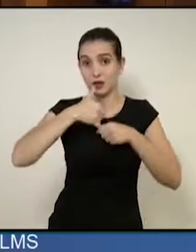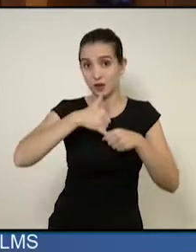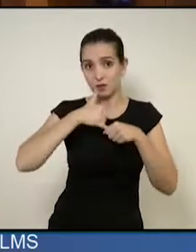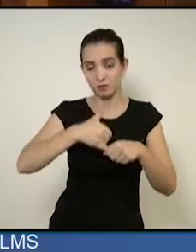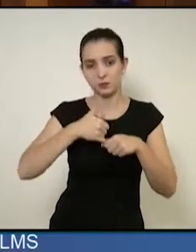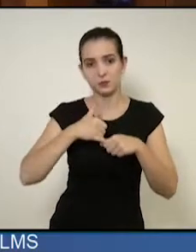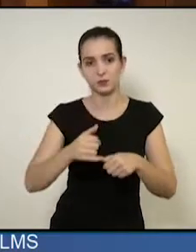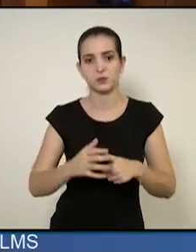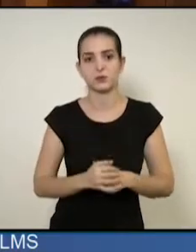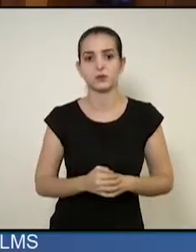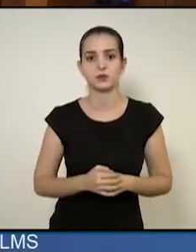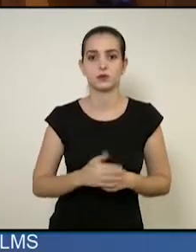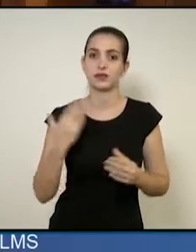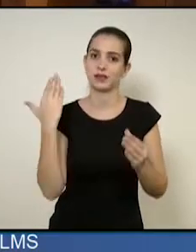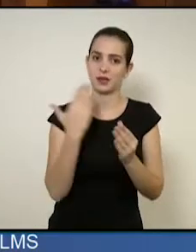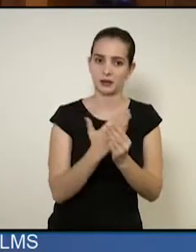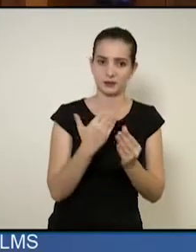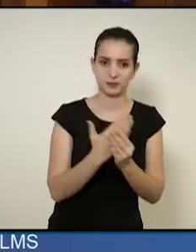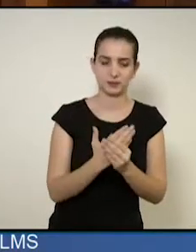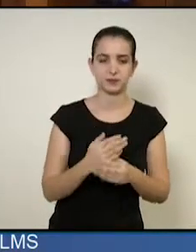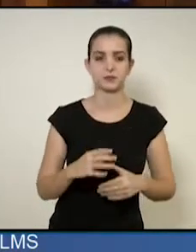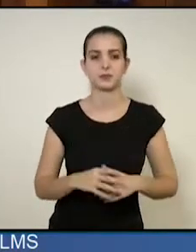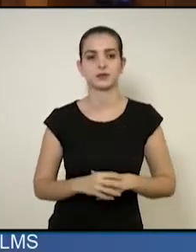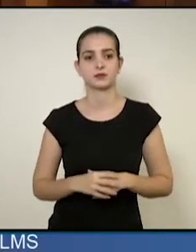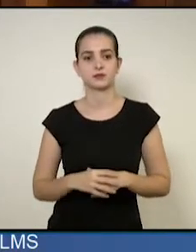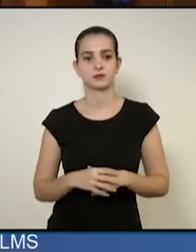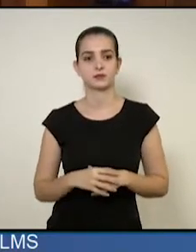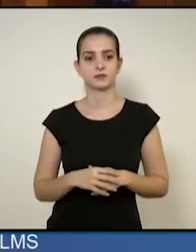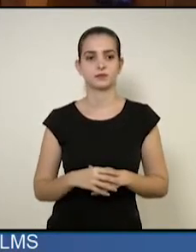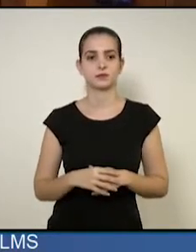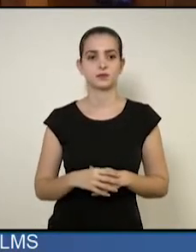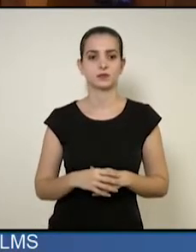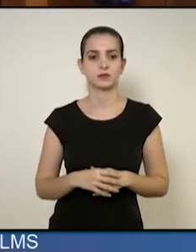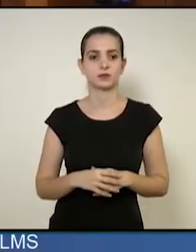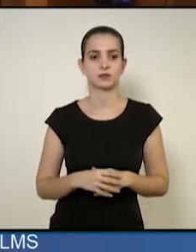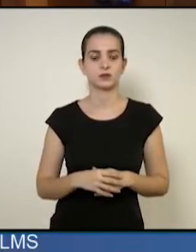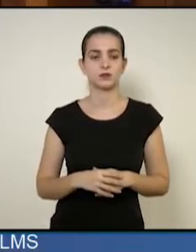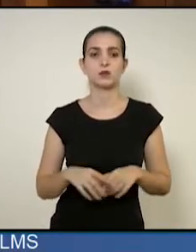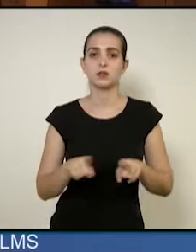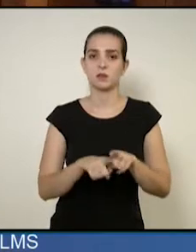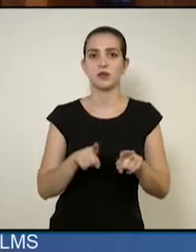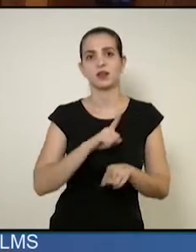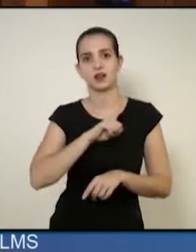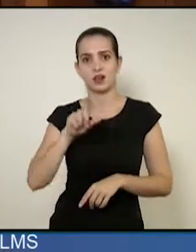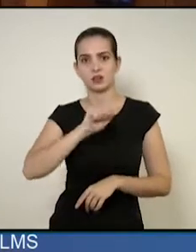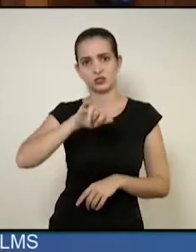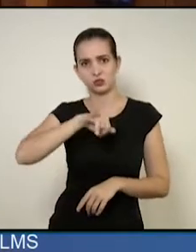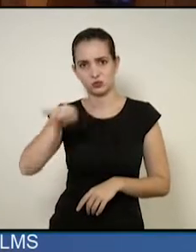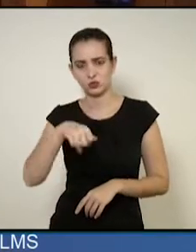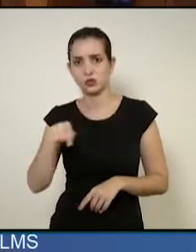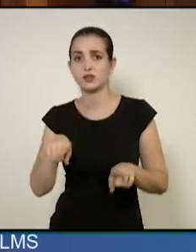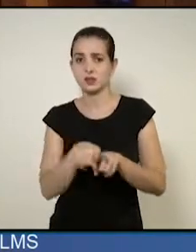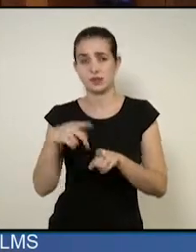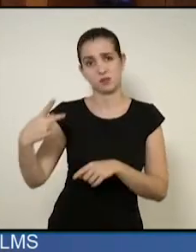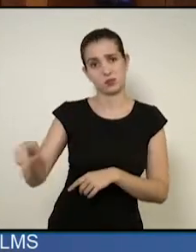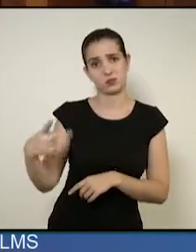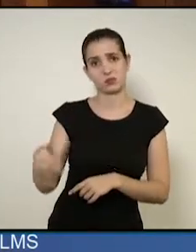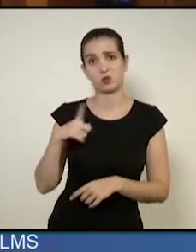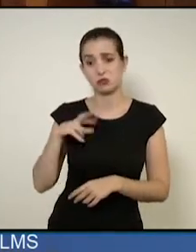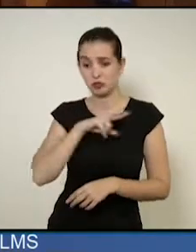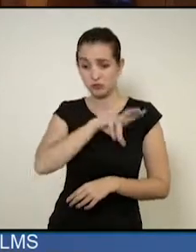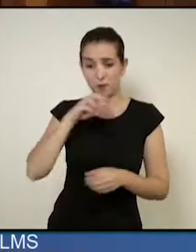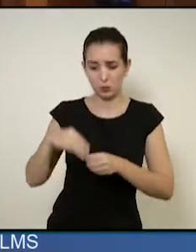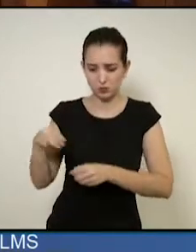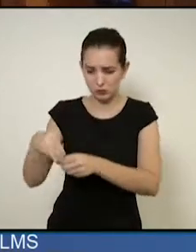Rancho Jacaré em Laguna Carapã, Piraquá em Bela Vista, em Anderu, Marangatu, Antônio João, Cocuí em Ponta Porã. Então, quer dizer,